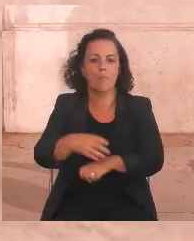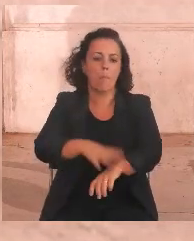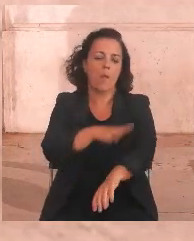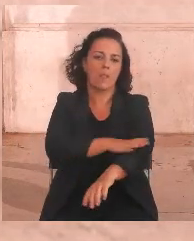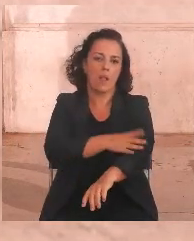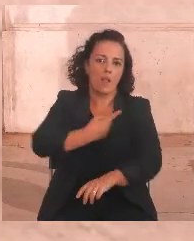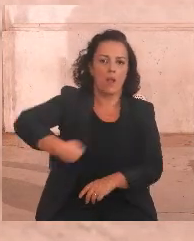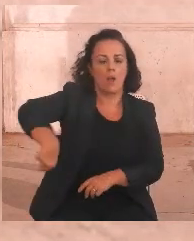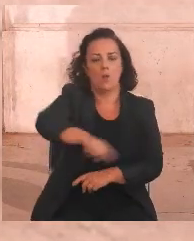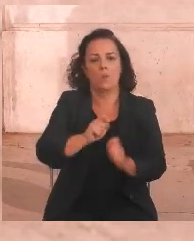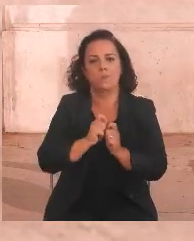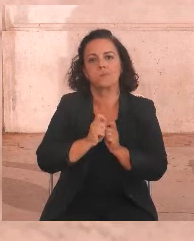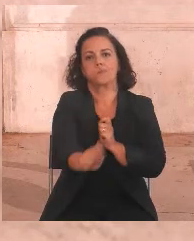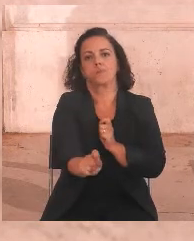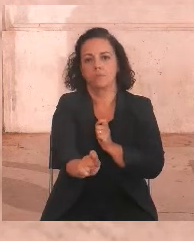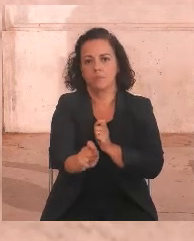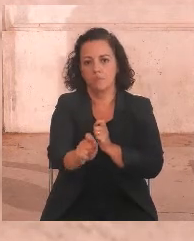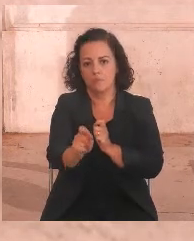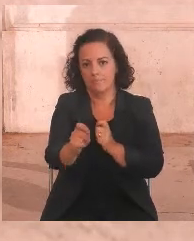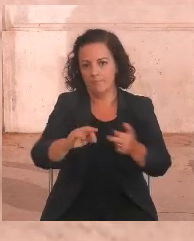mandato executivo.